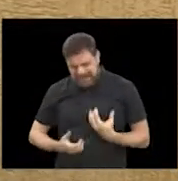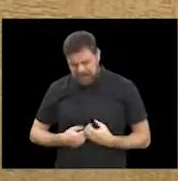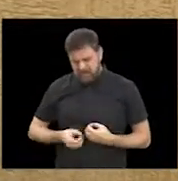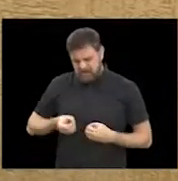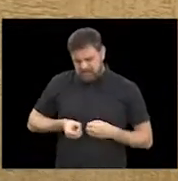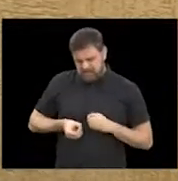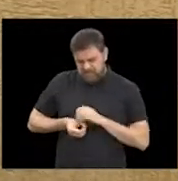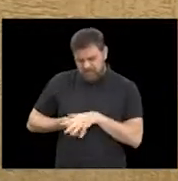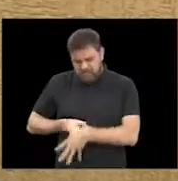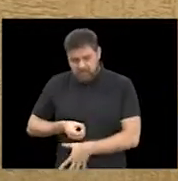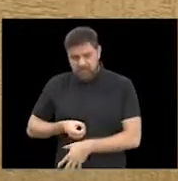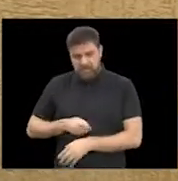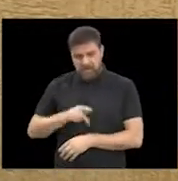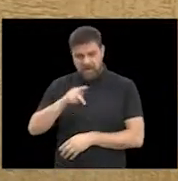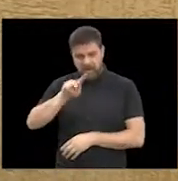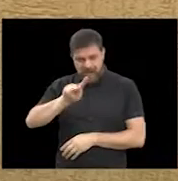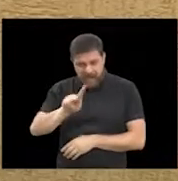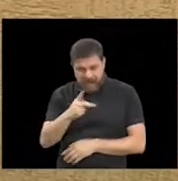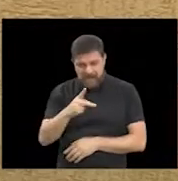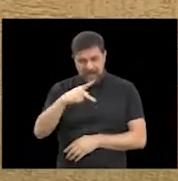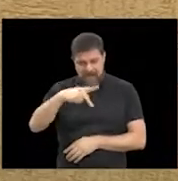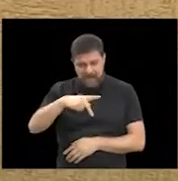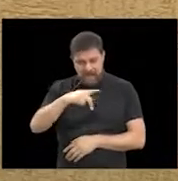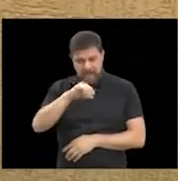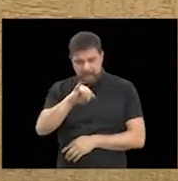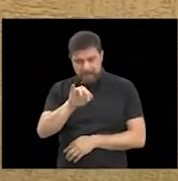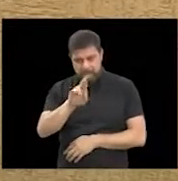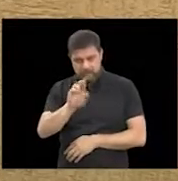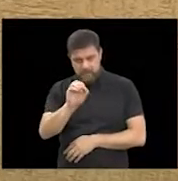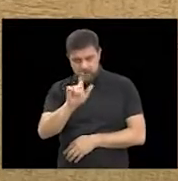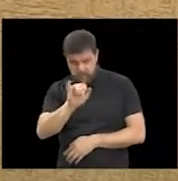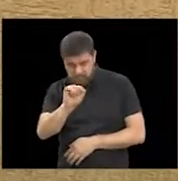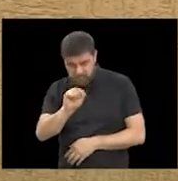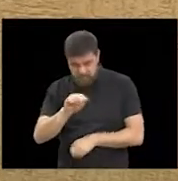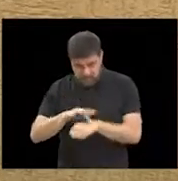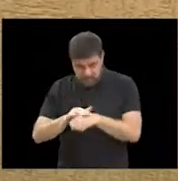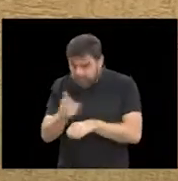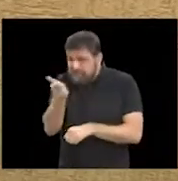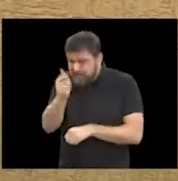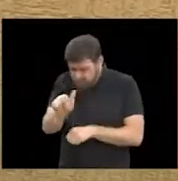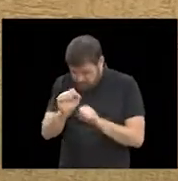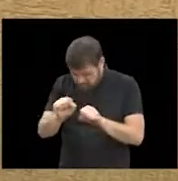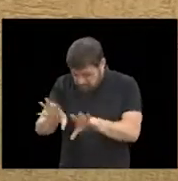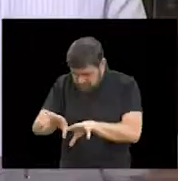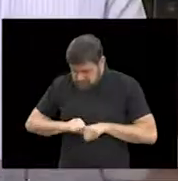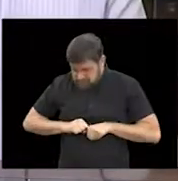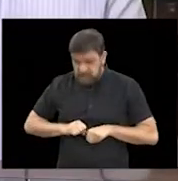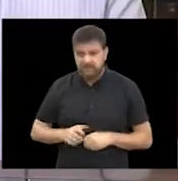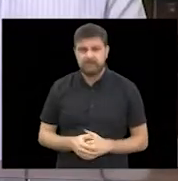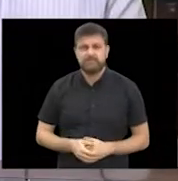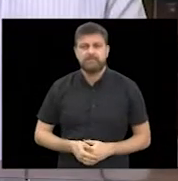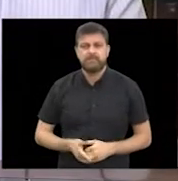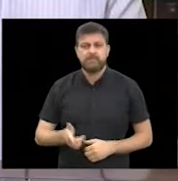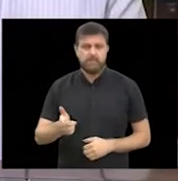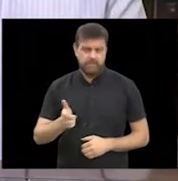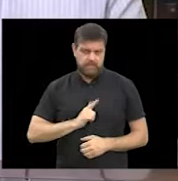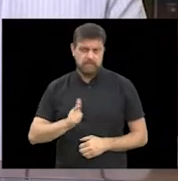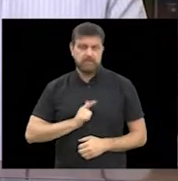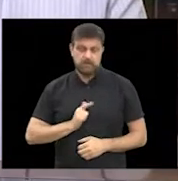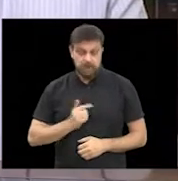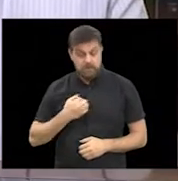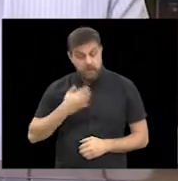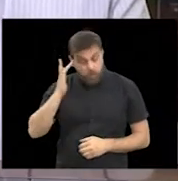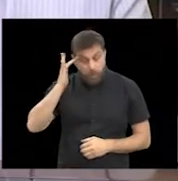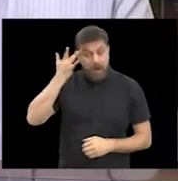o H. pylori tem mais uma função aí? Ele pode provocar mais alguma coisa mais séria? Existe uma